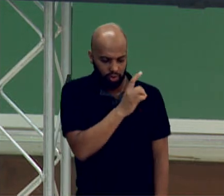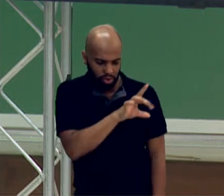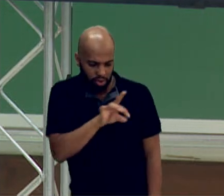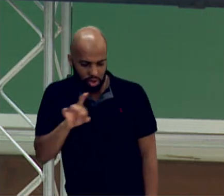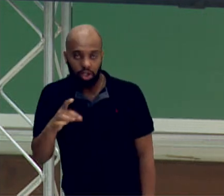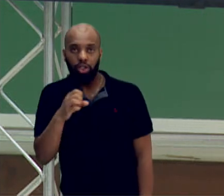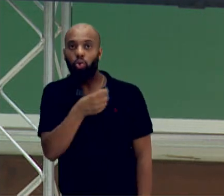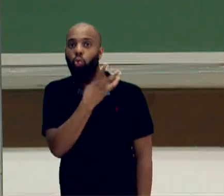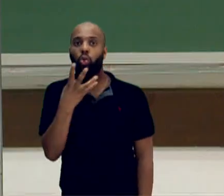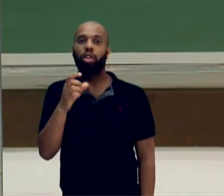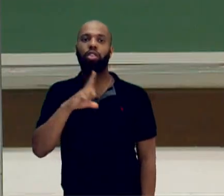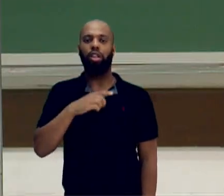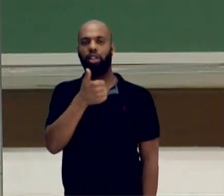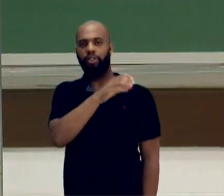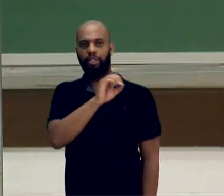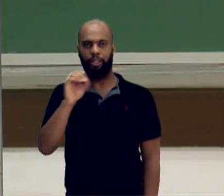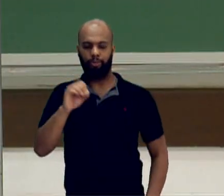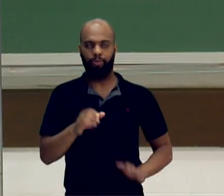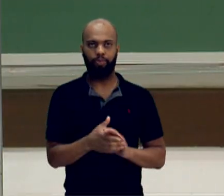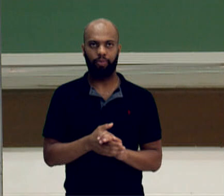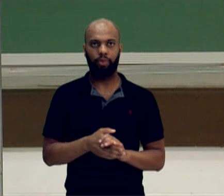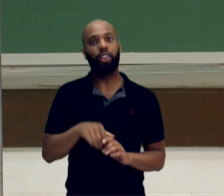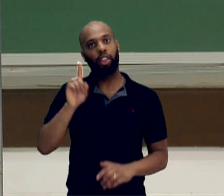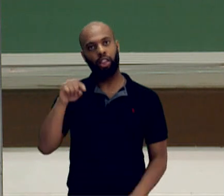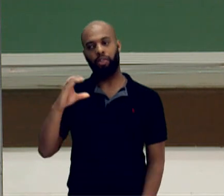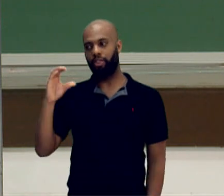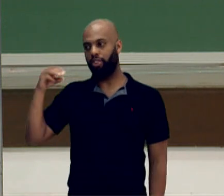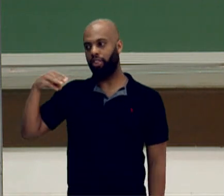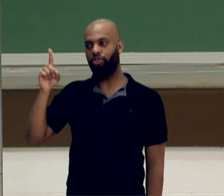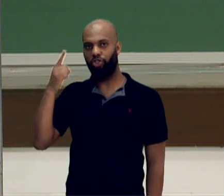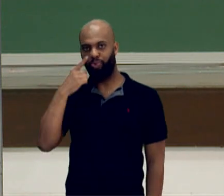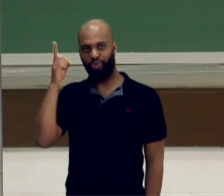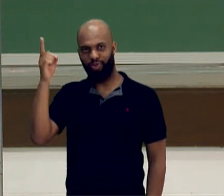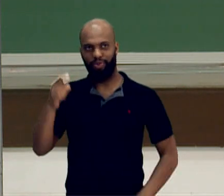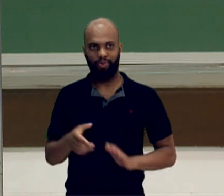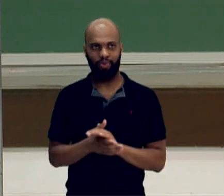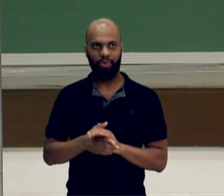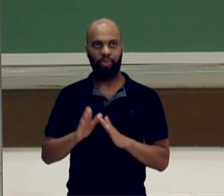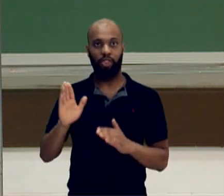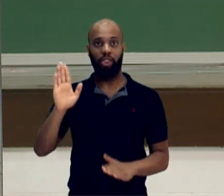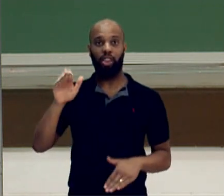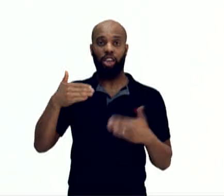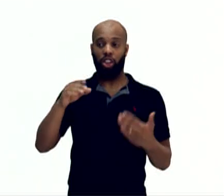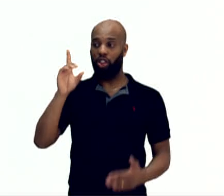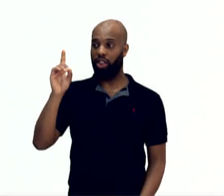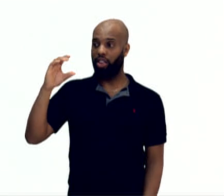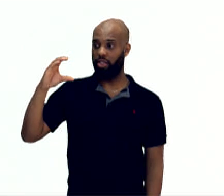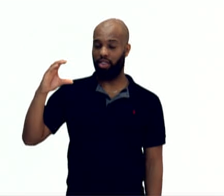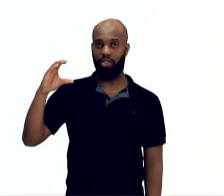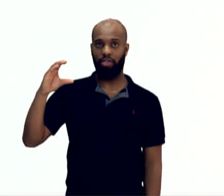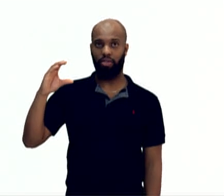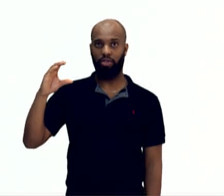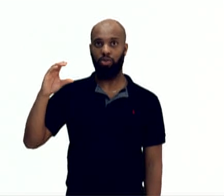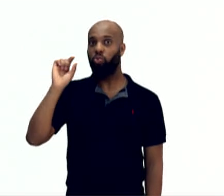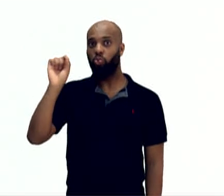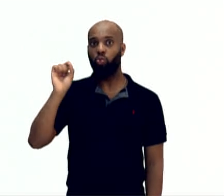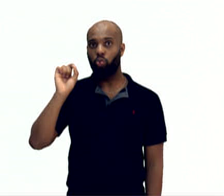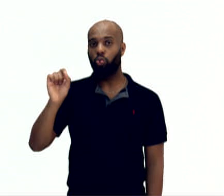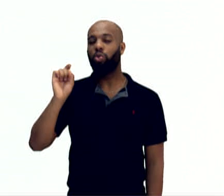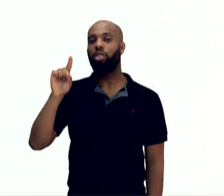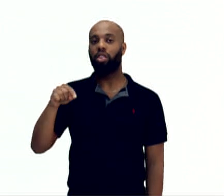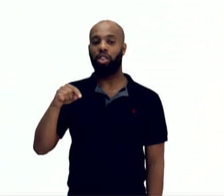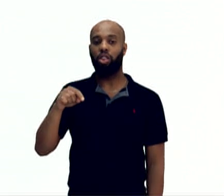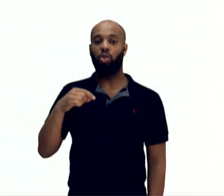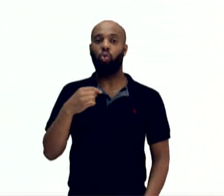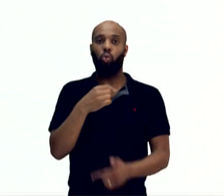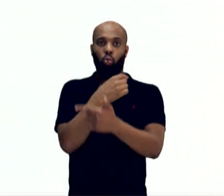deu quantos centímetros? Deu 100, que é o centímetro, certo? O decímetro, então, como se fosse o metro dividido